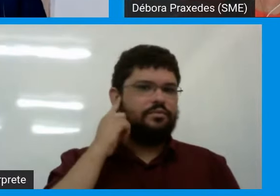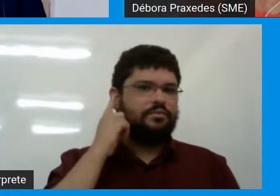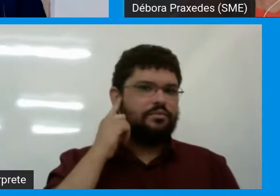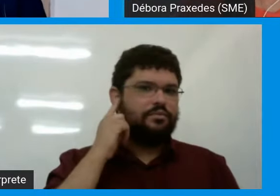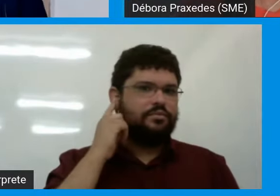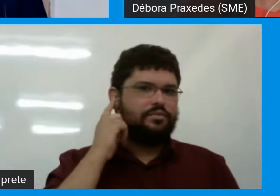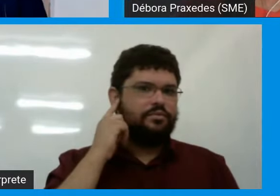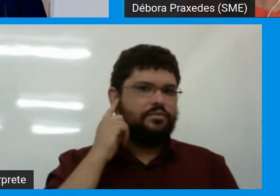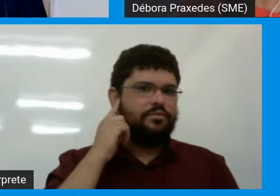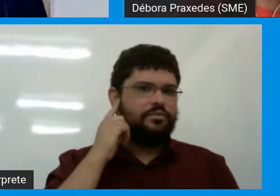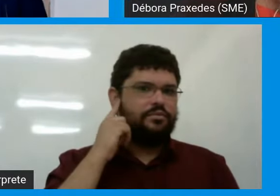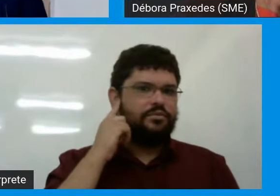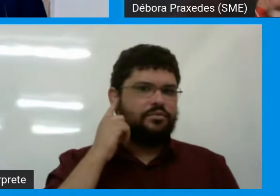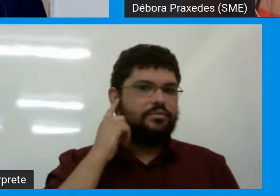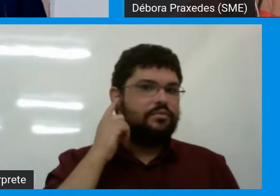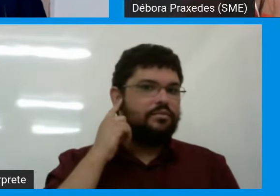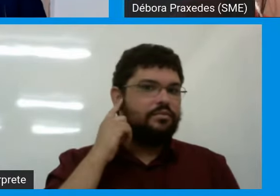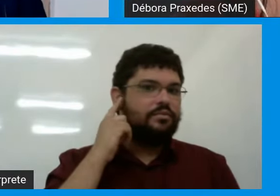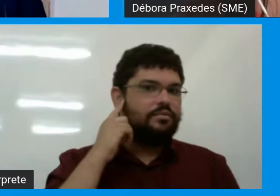Não estou ouvindo.